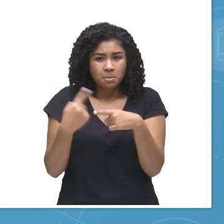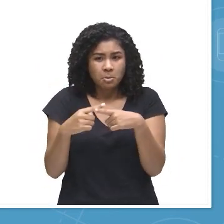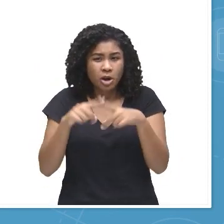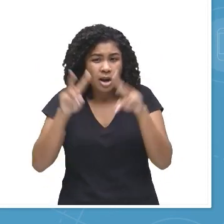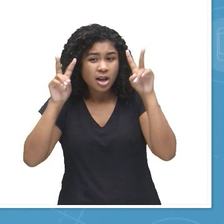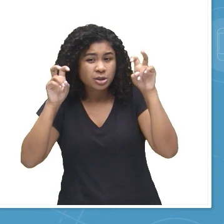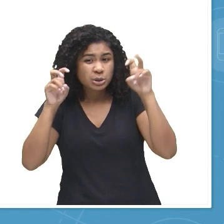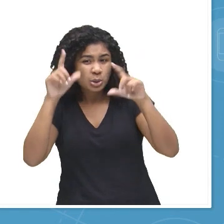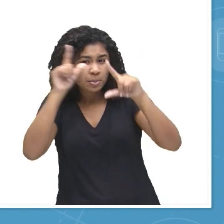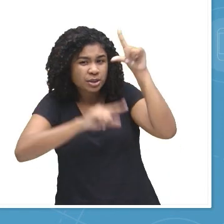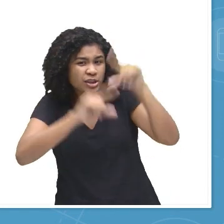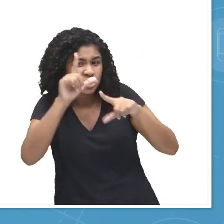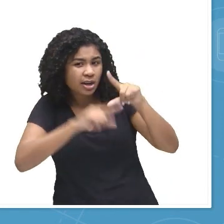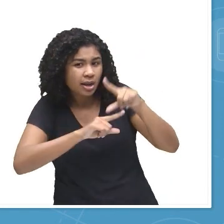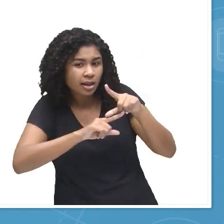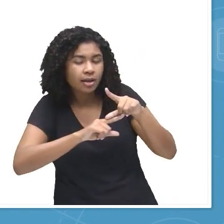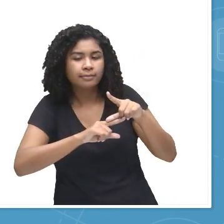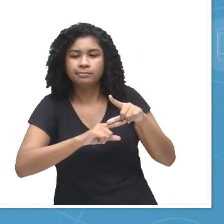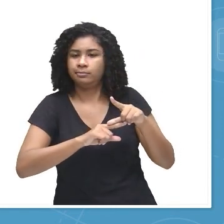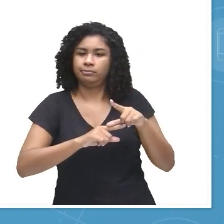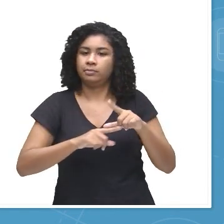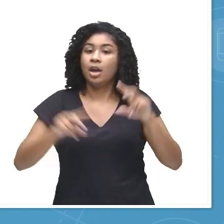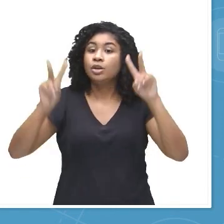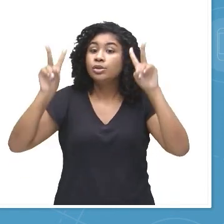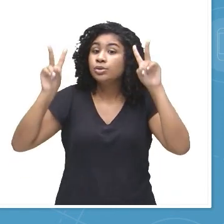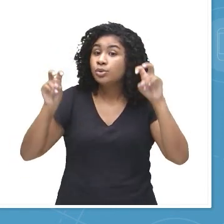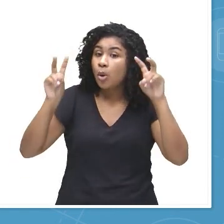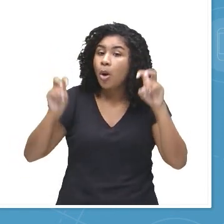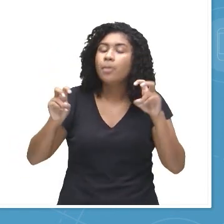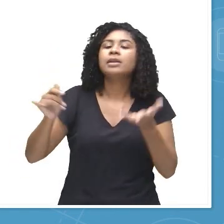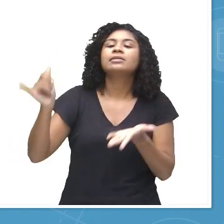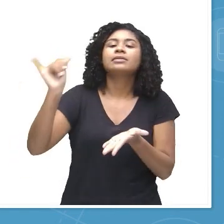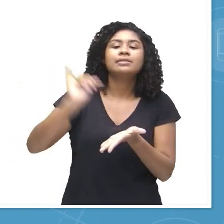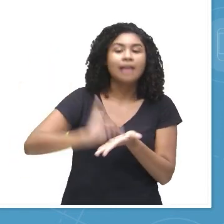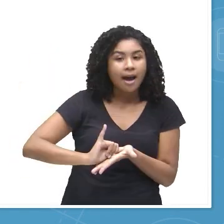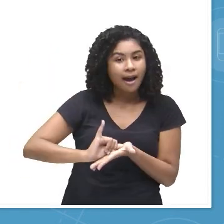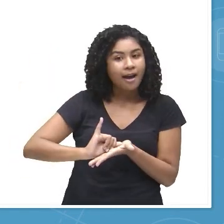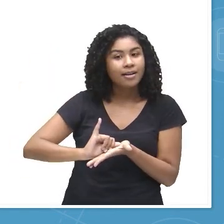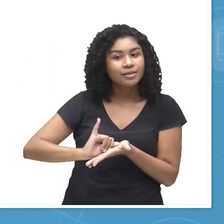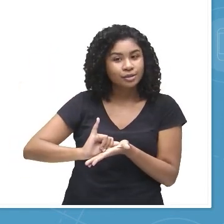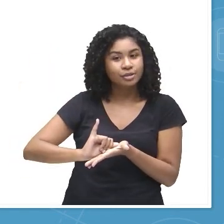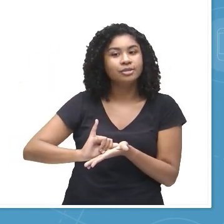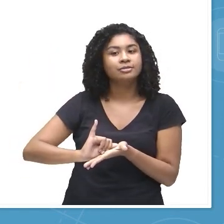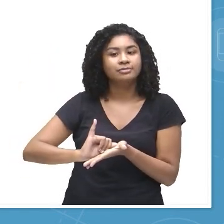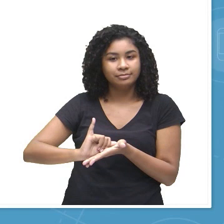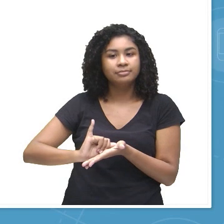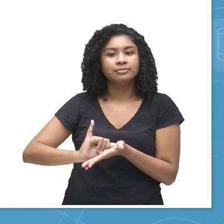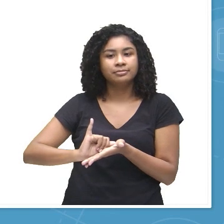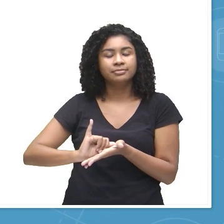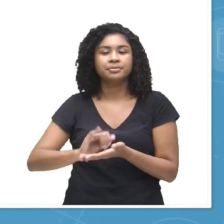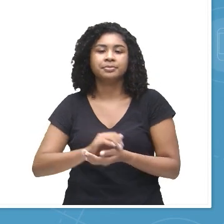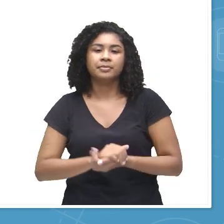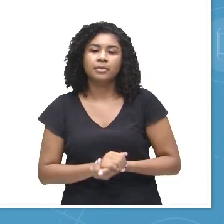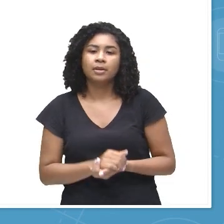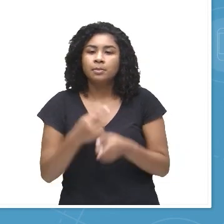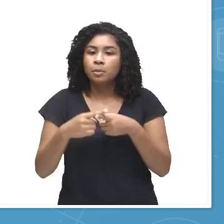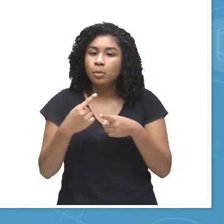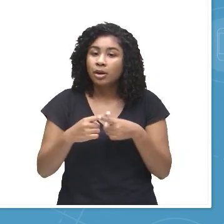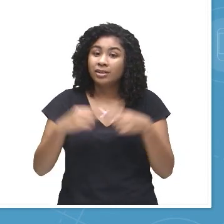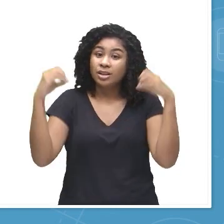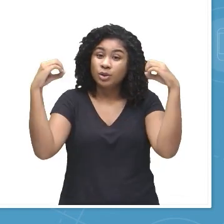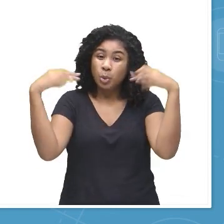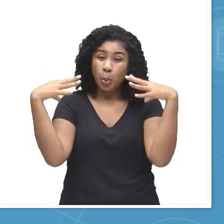falando da cidade, tá? A poluição luminosa vem das cidades, porque tem muita luz e